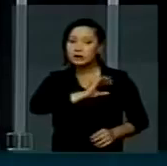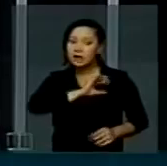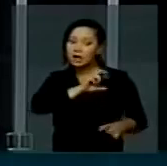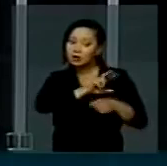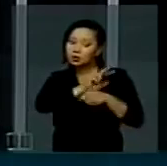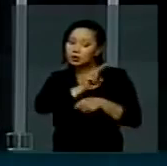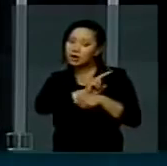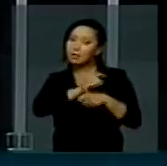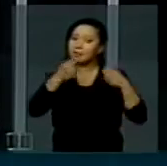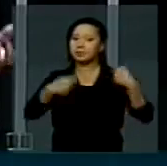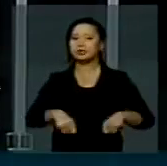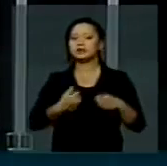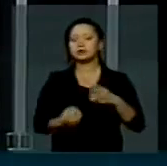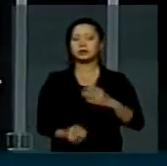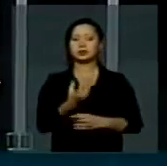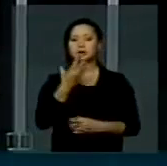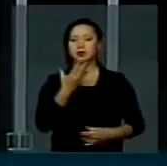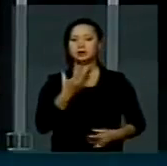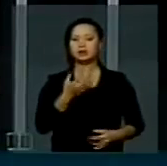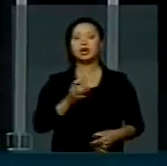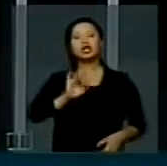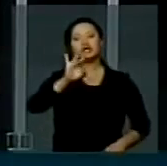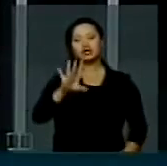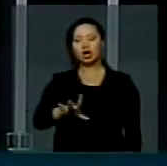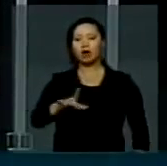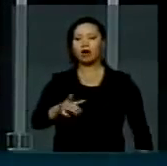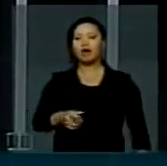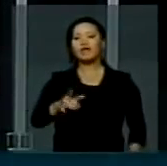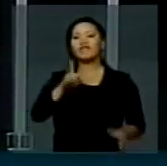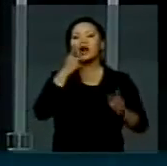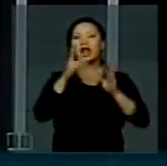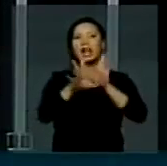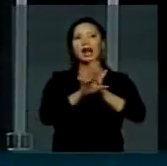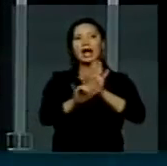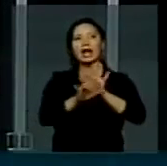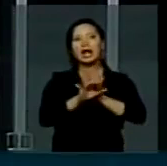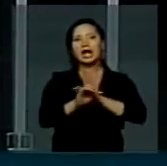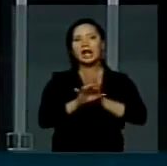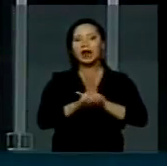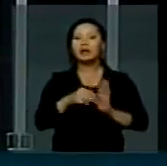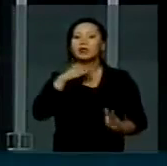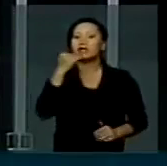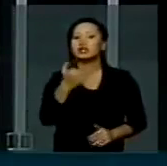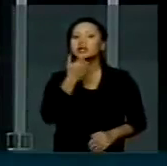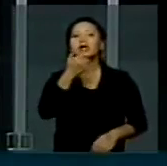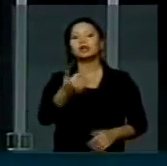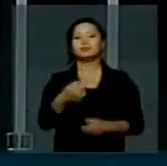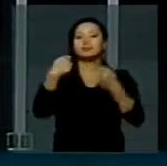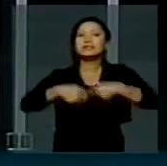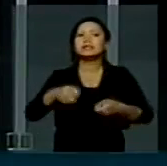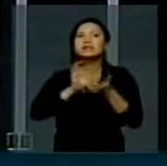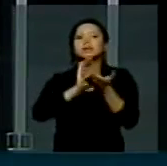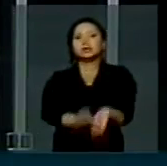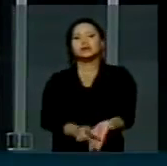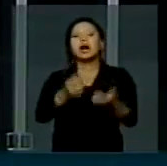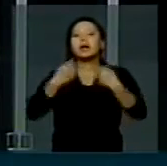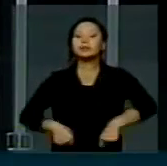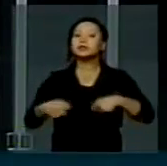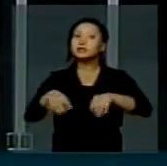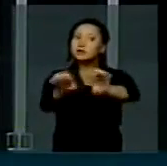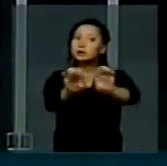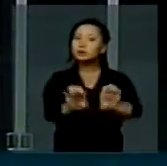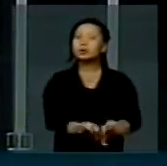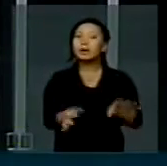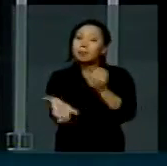Não basta só a lei criar os conselhos tutelares. É necessário dar a infraestrutura para eles. É necessário que eles tenham uma